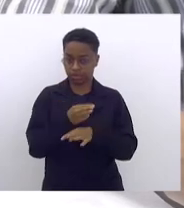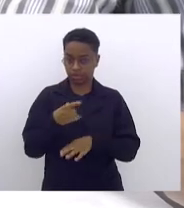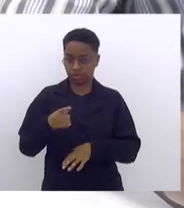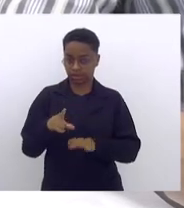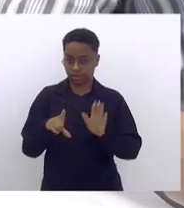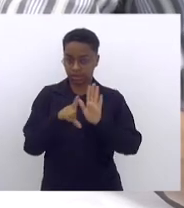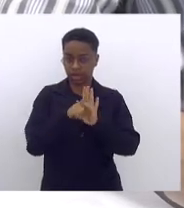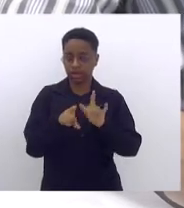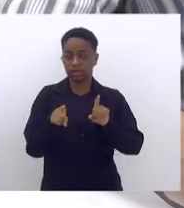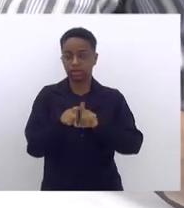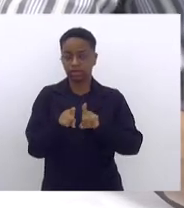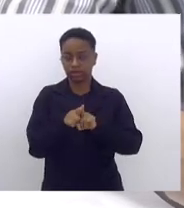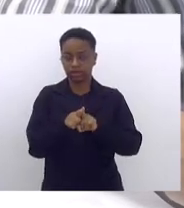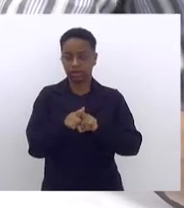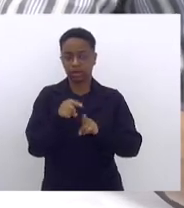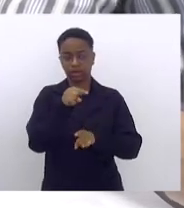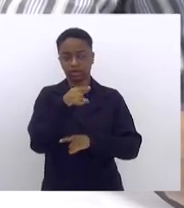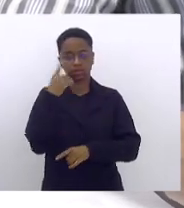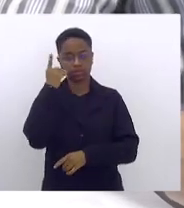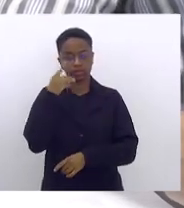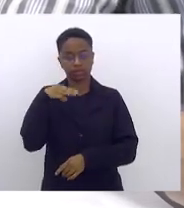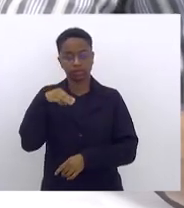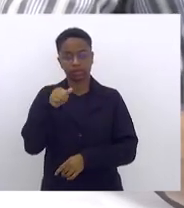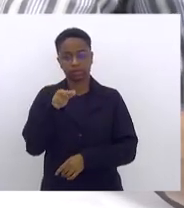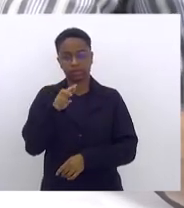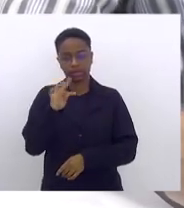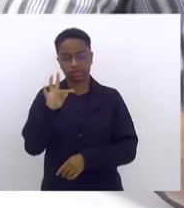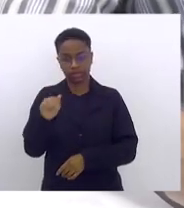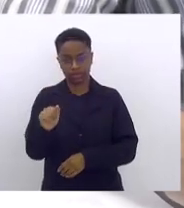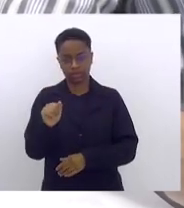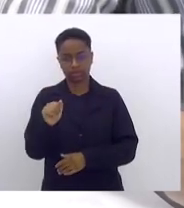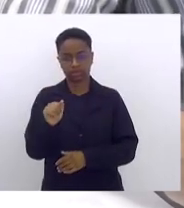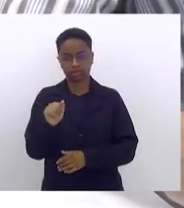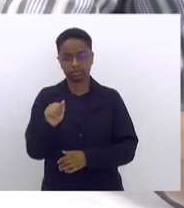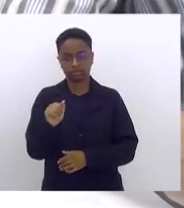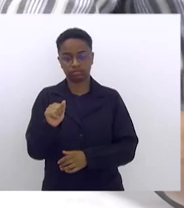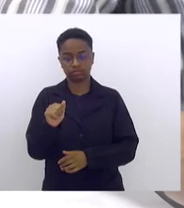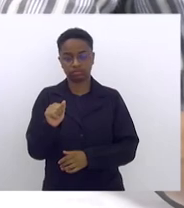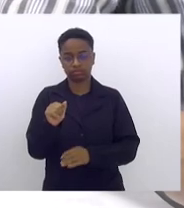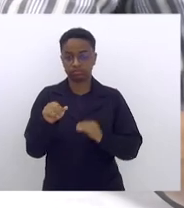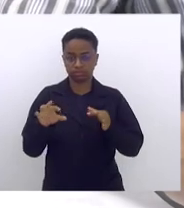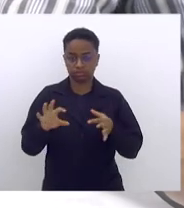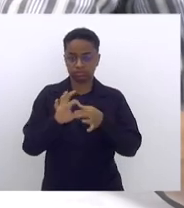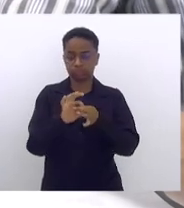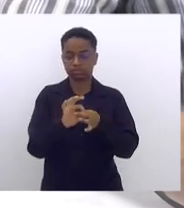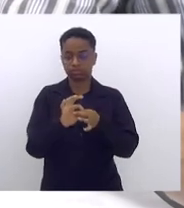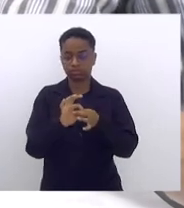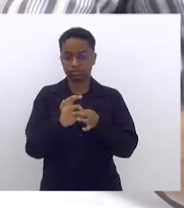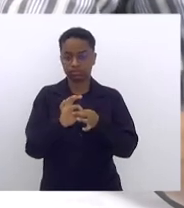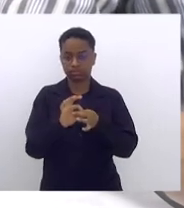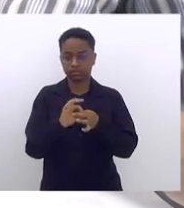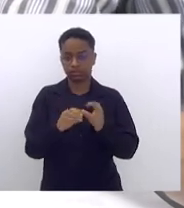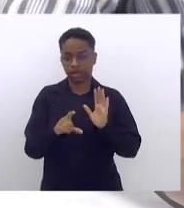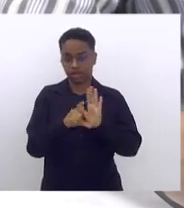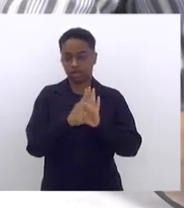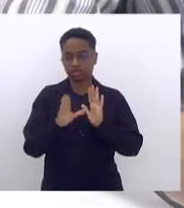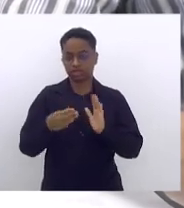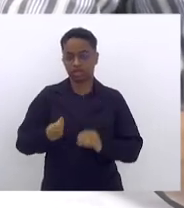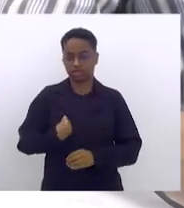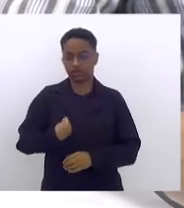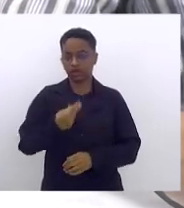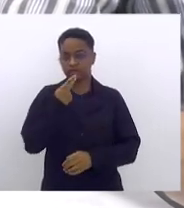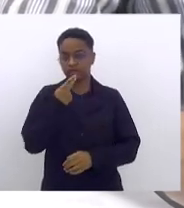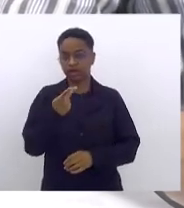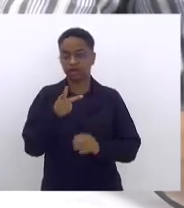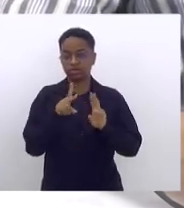as contribuições da deputada Marta ficam agregadas à lei que fala, por